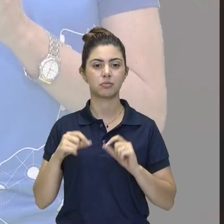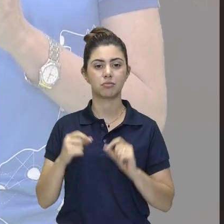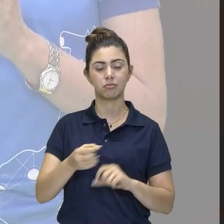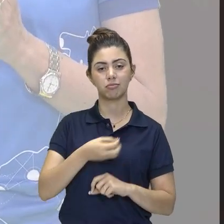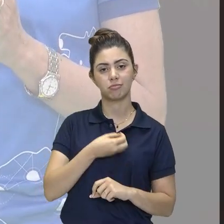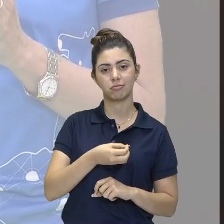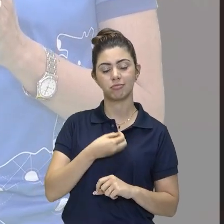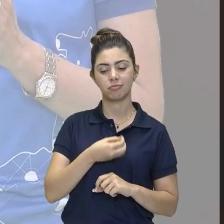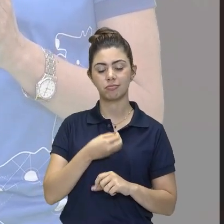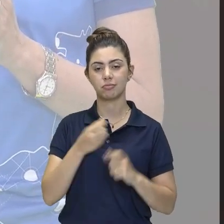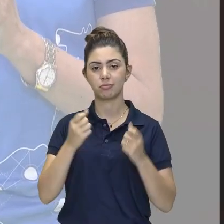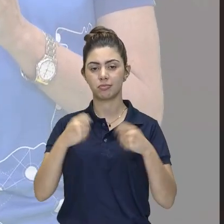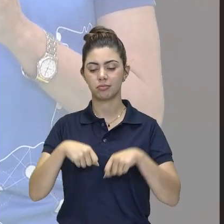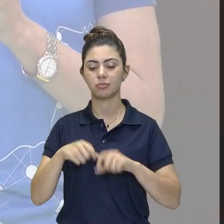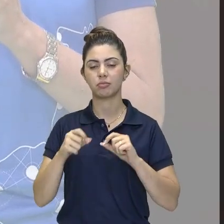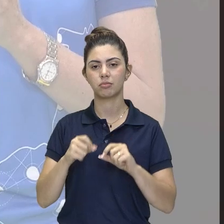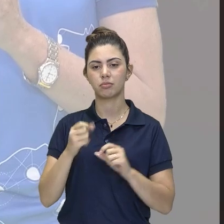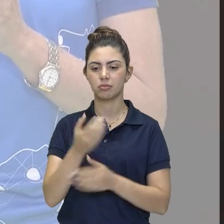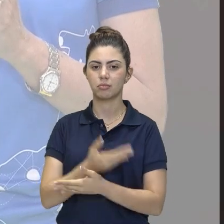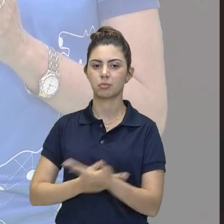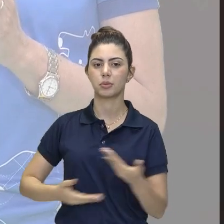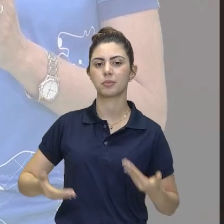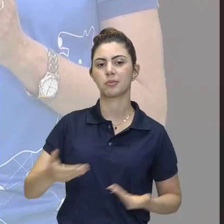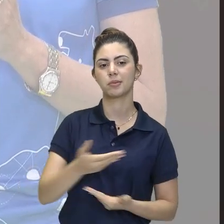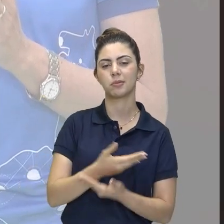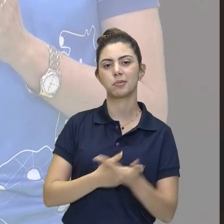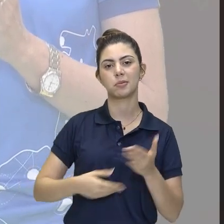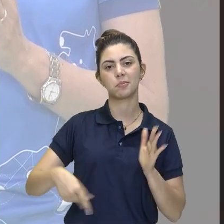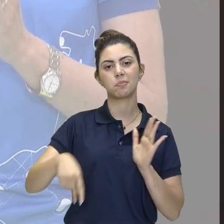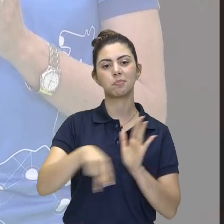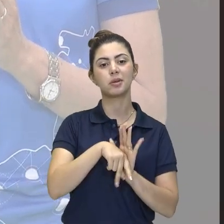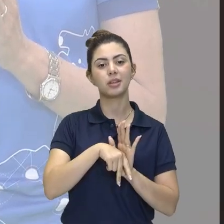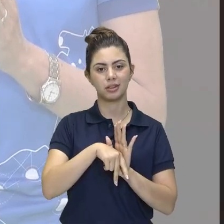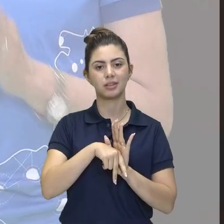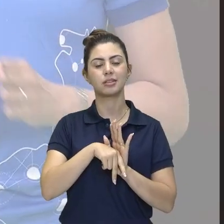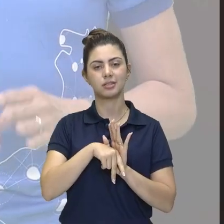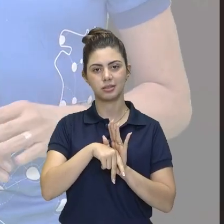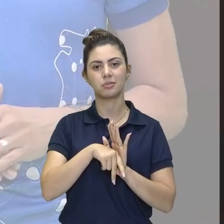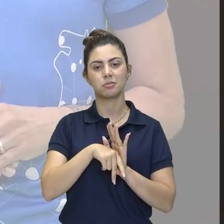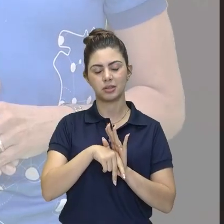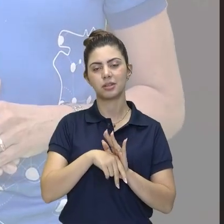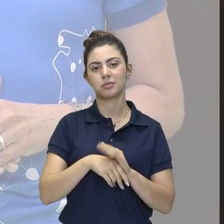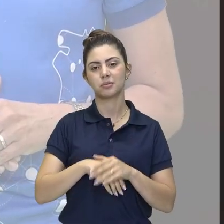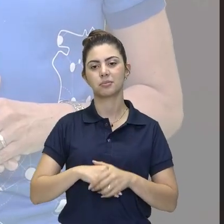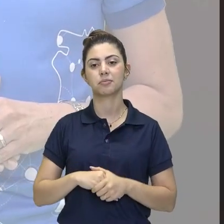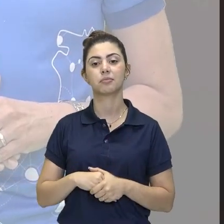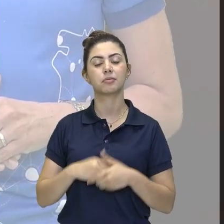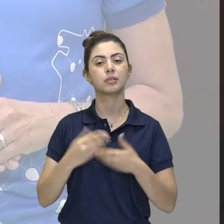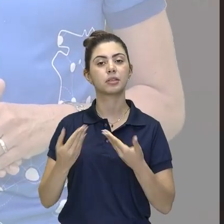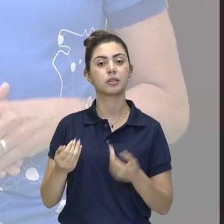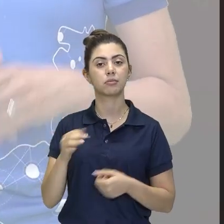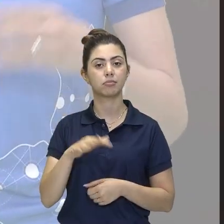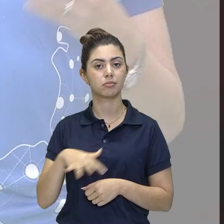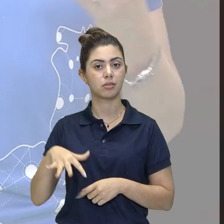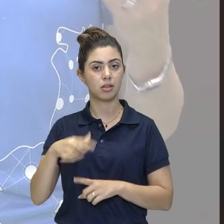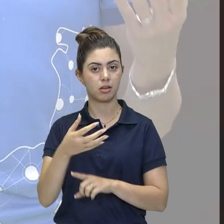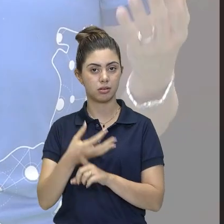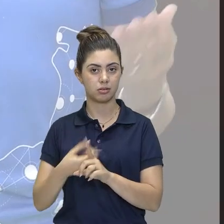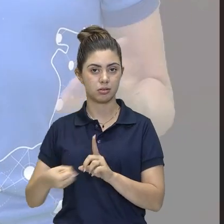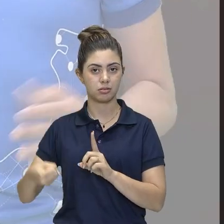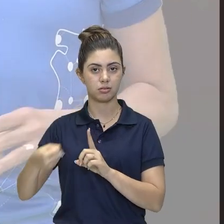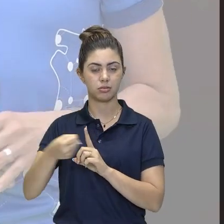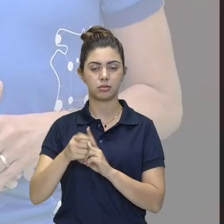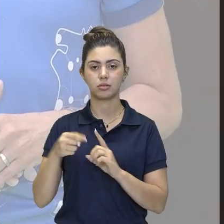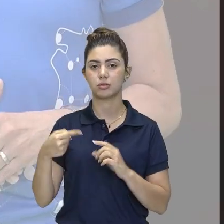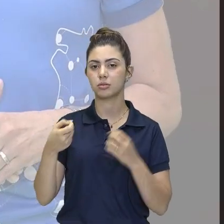na coletividade, no pertencimento e no público. Sociologicamente falando, e